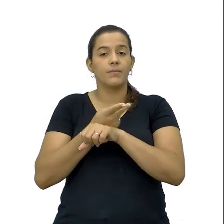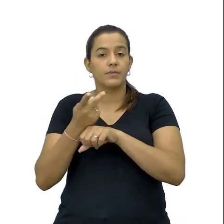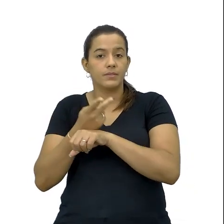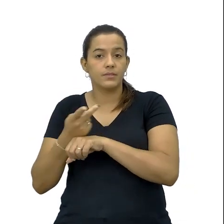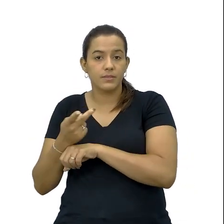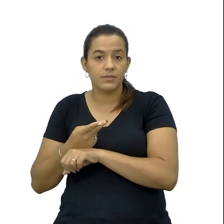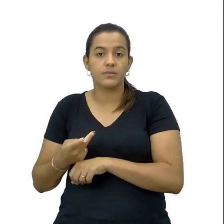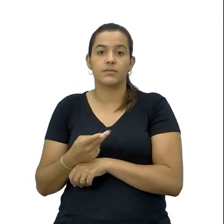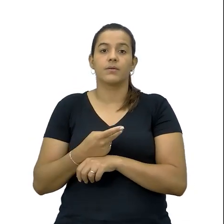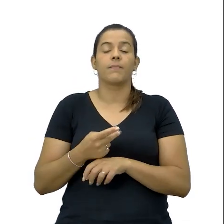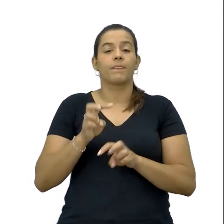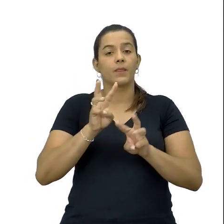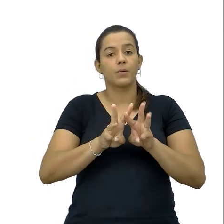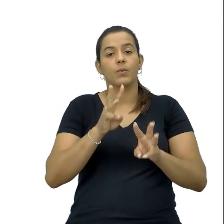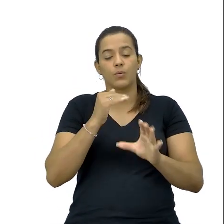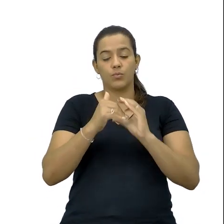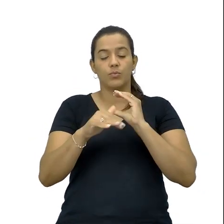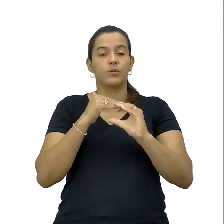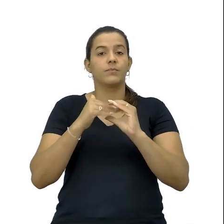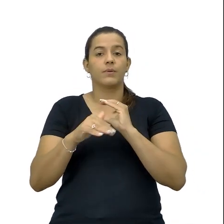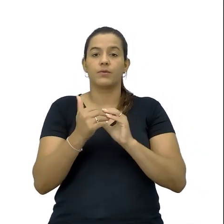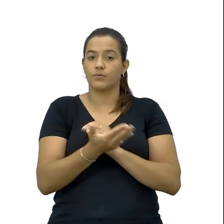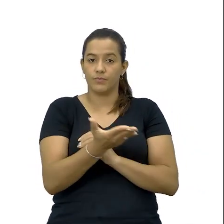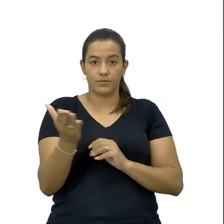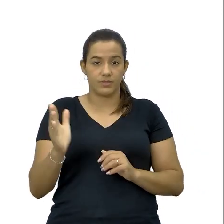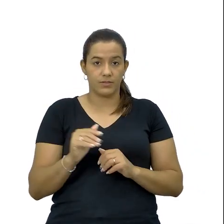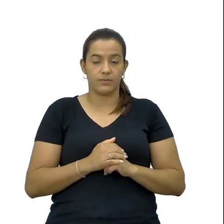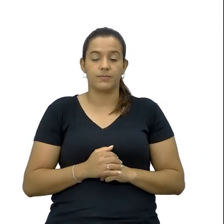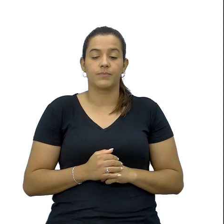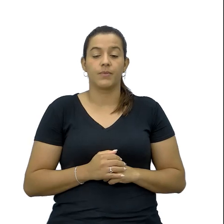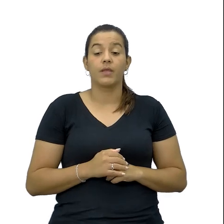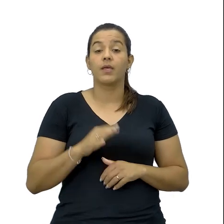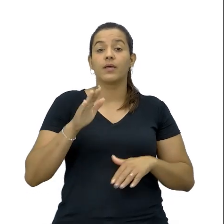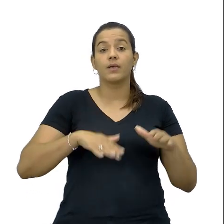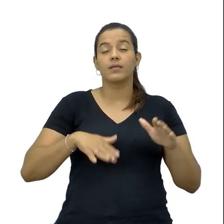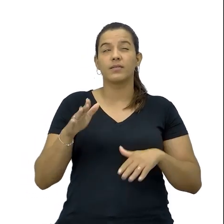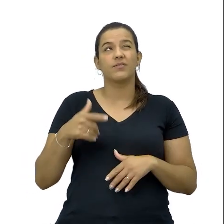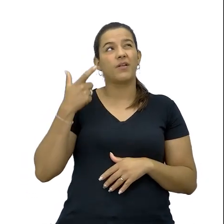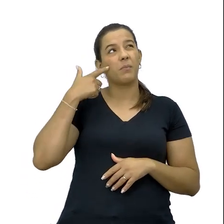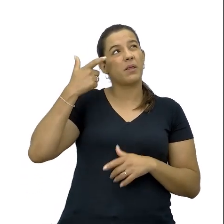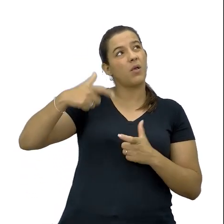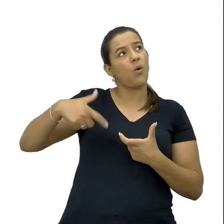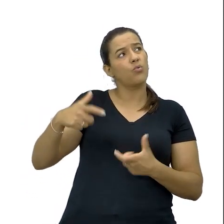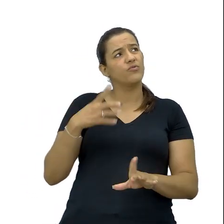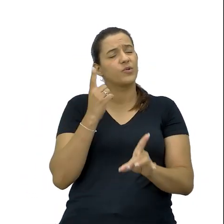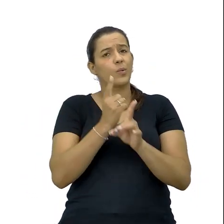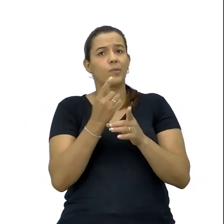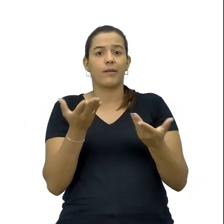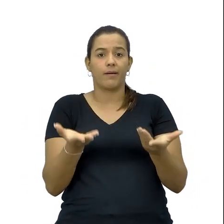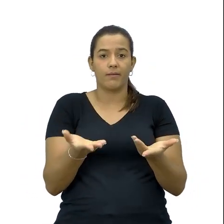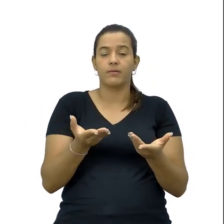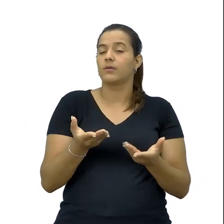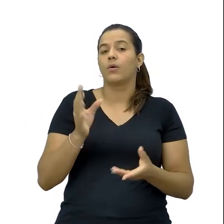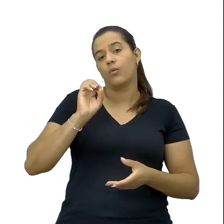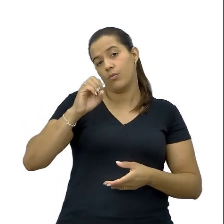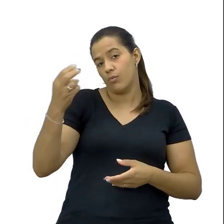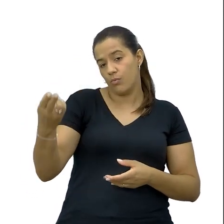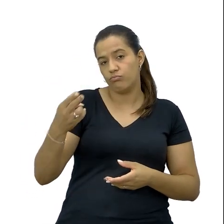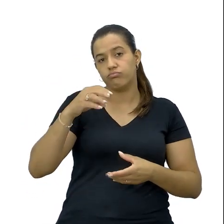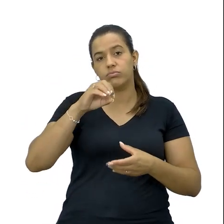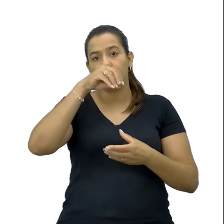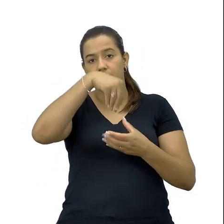com o e-mail institucional de vocês e a senha de vocês. Que às vezes, onde eu vou buscar essas questões, tal? Ou dentro da plataforma